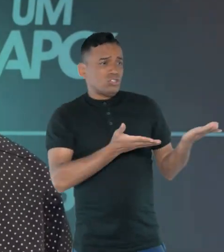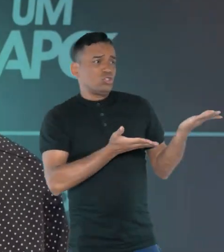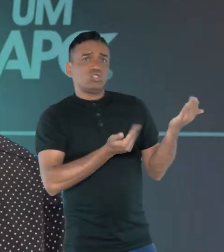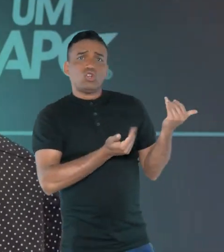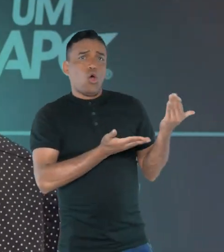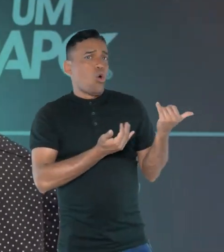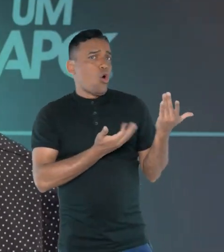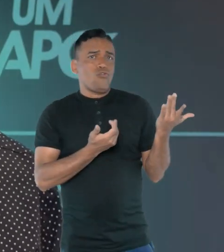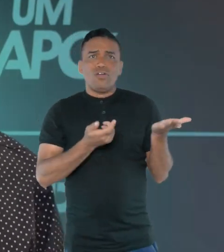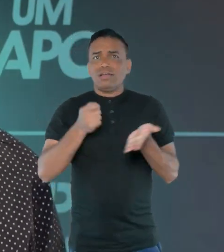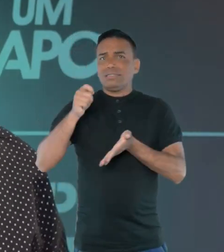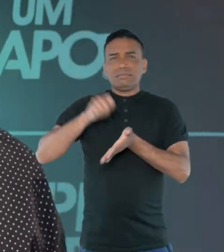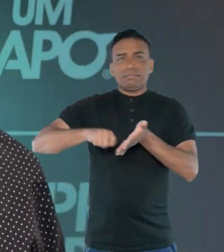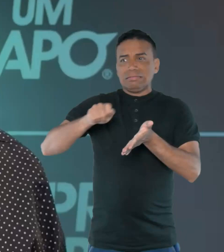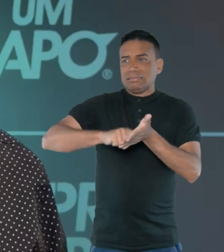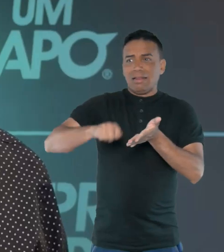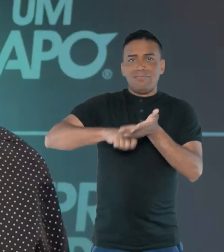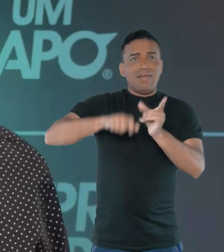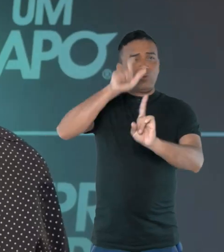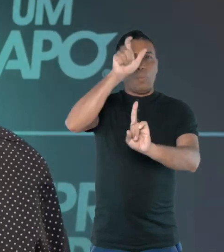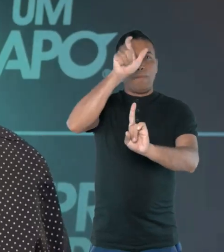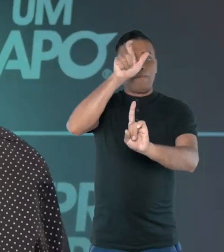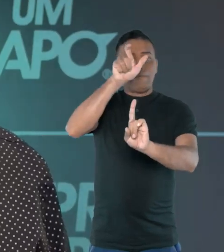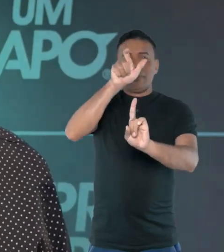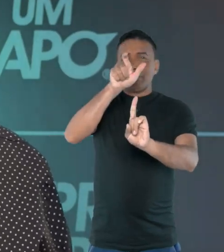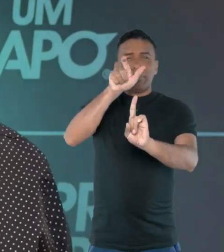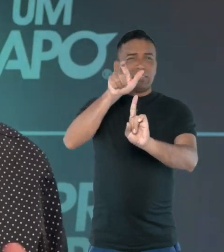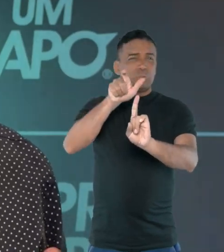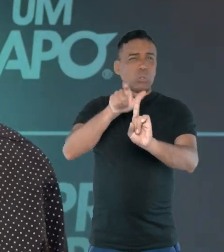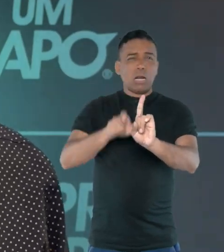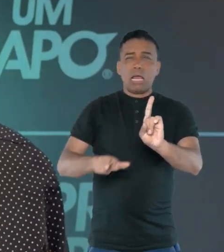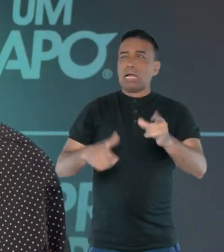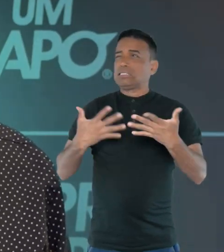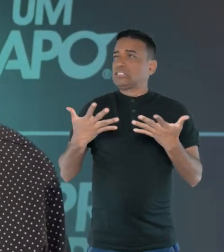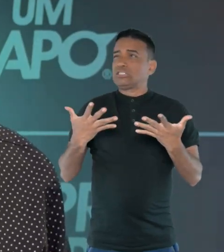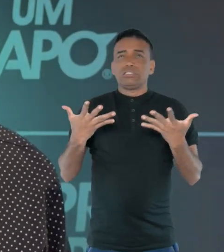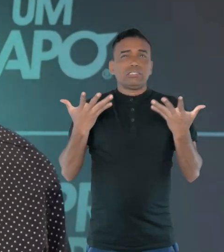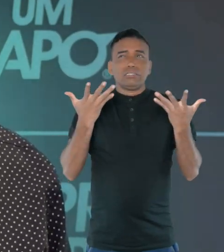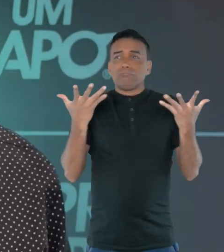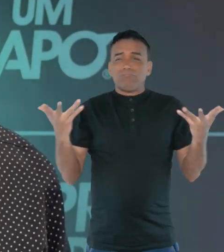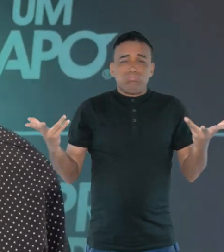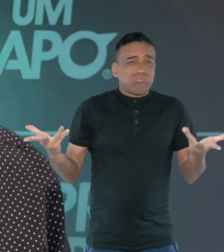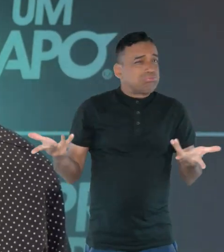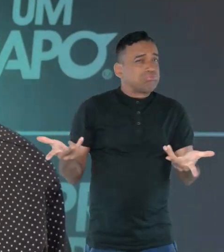escrevendo e com personagens com camadas